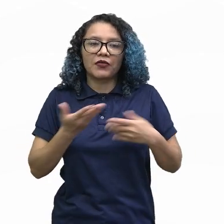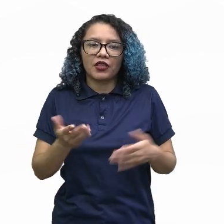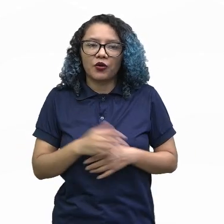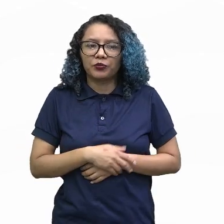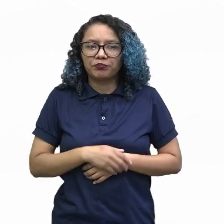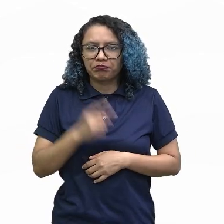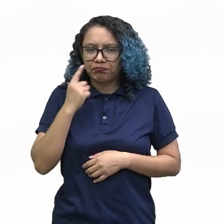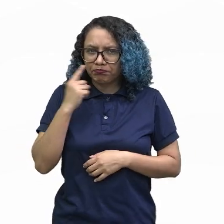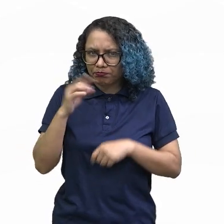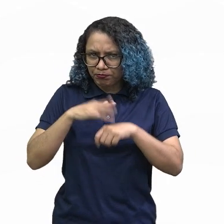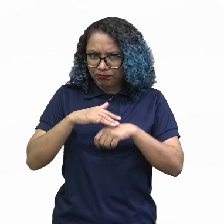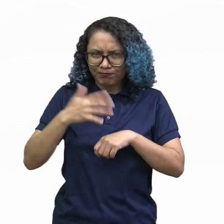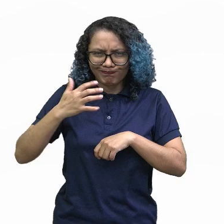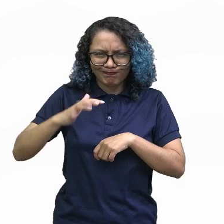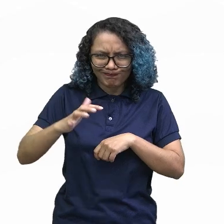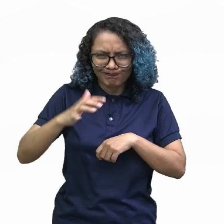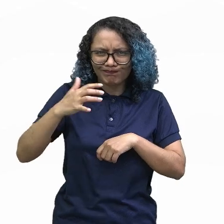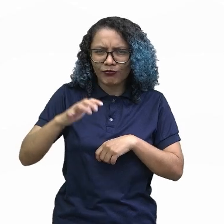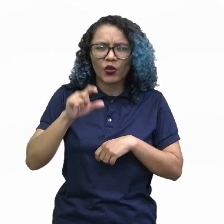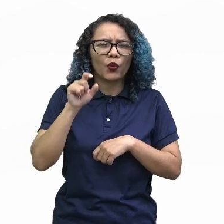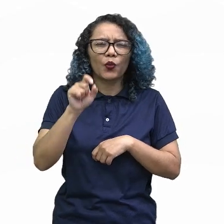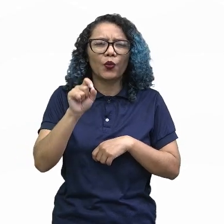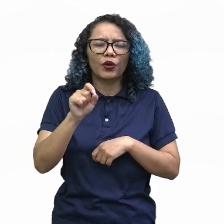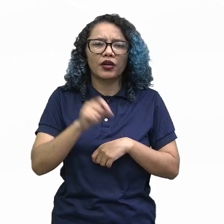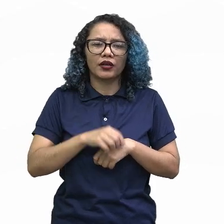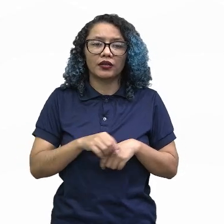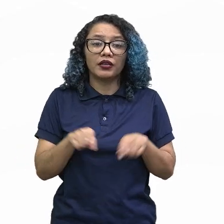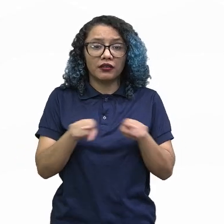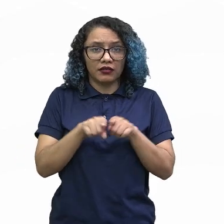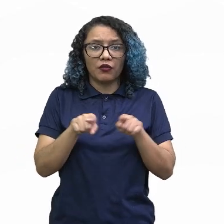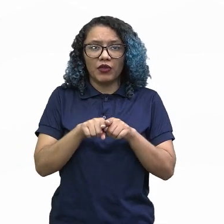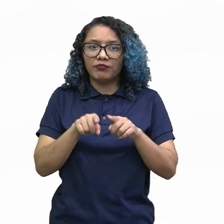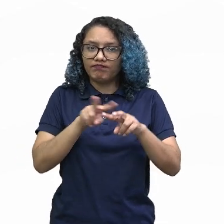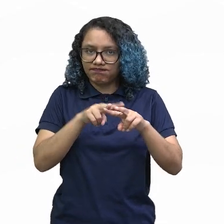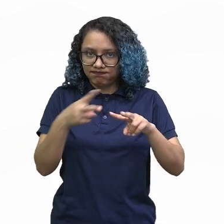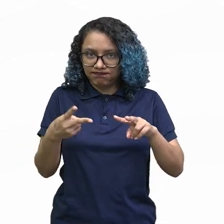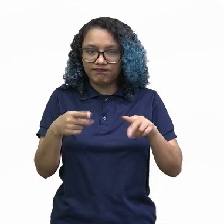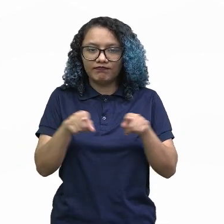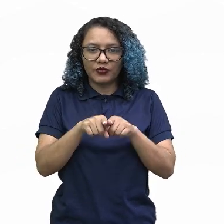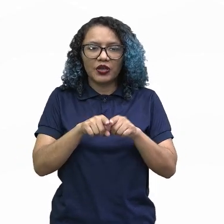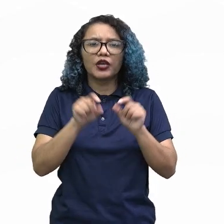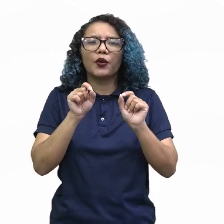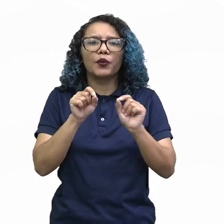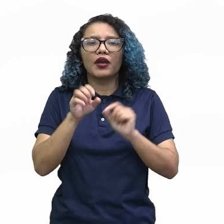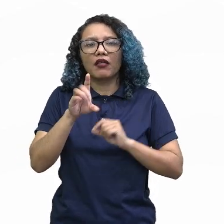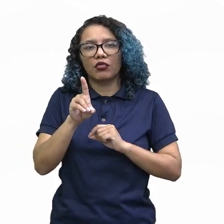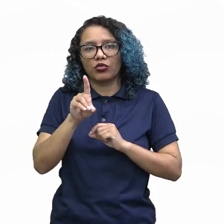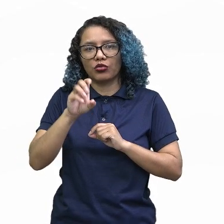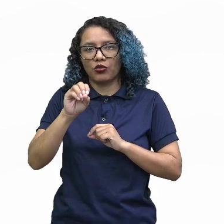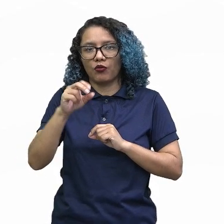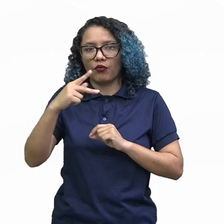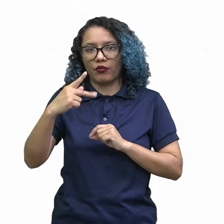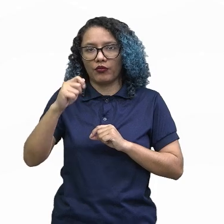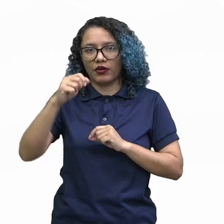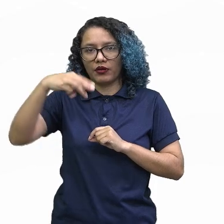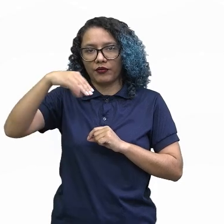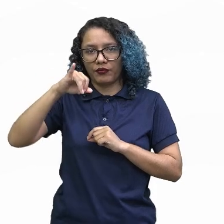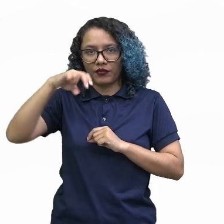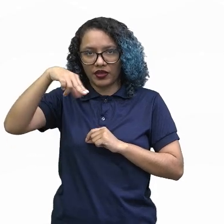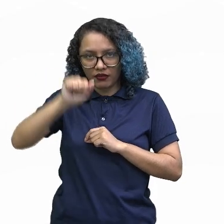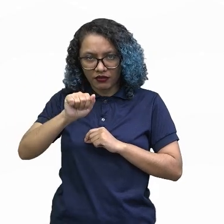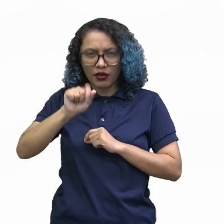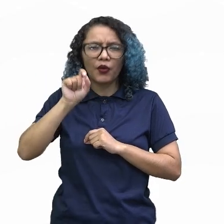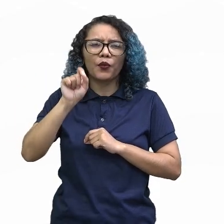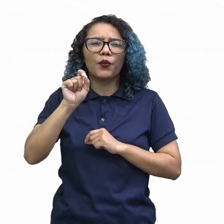doença de Parkinson, a gente fala também desse neurotransmissor, que é a dopamina. Né? Então, a dopamina